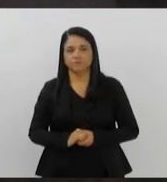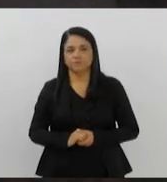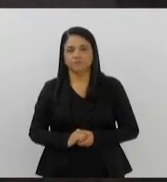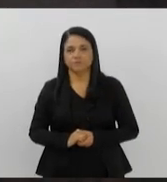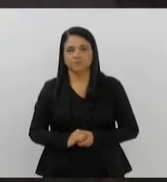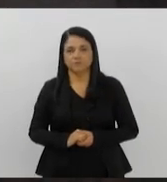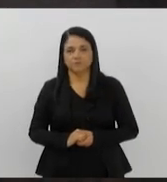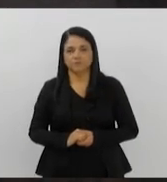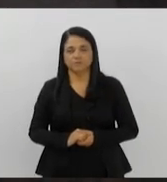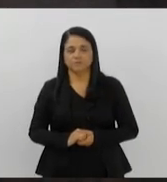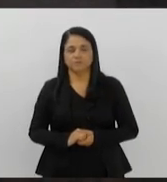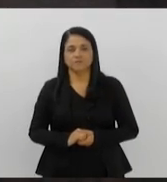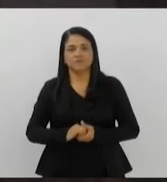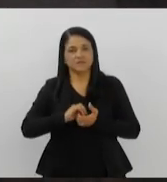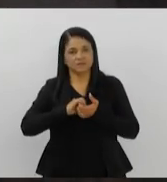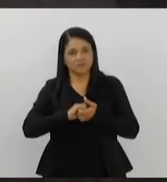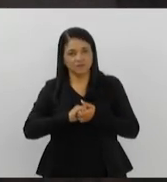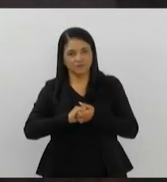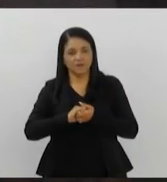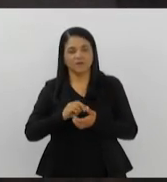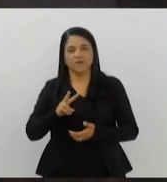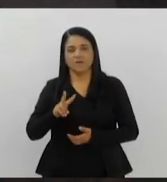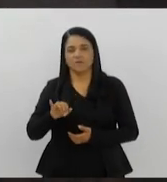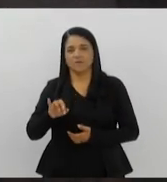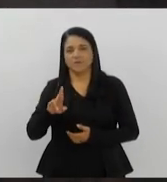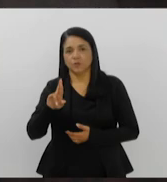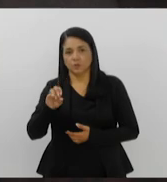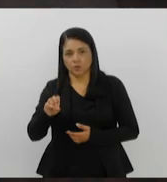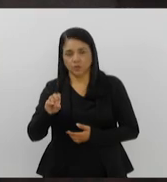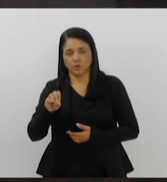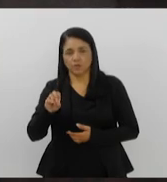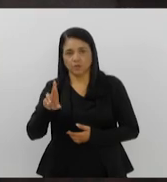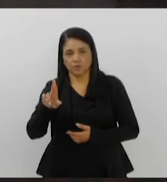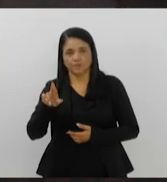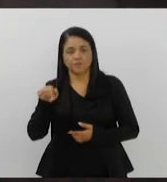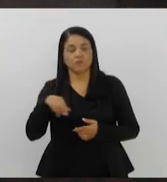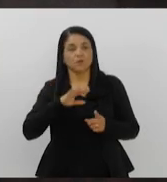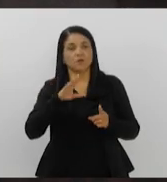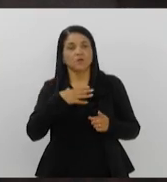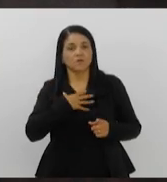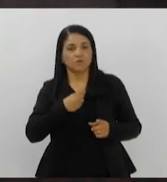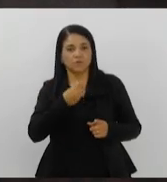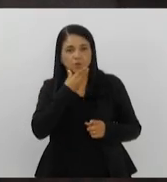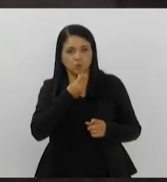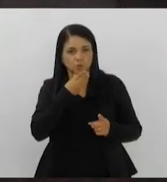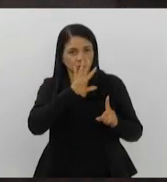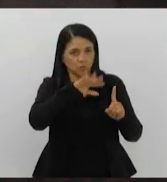homenageado saudar Victor destre filho do